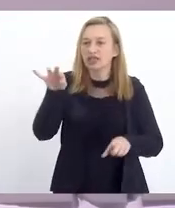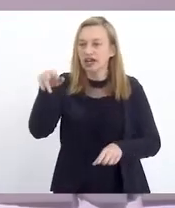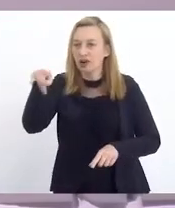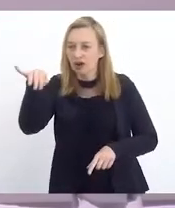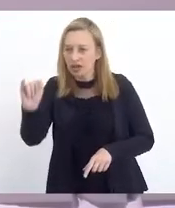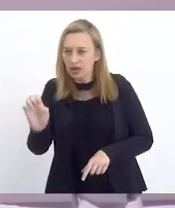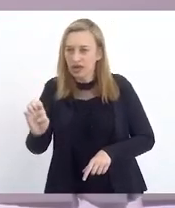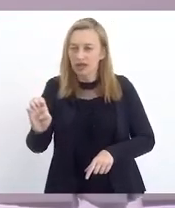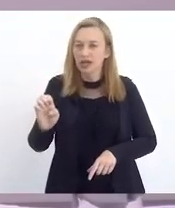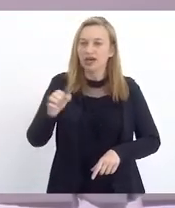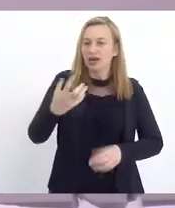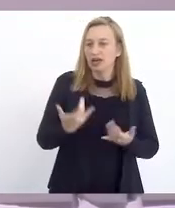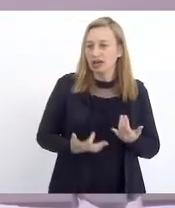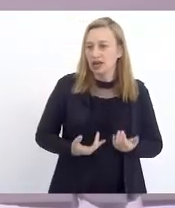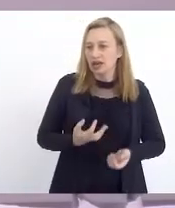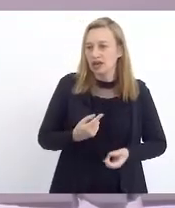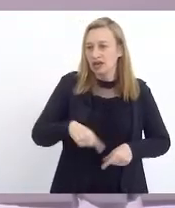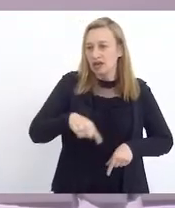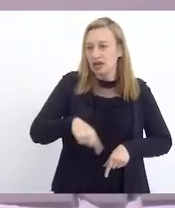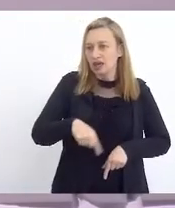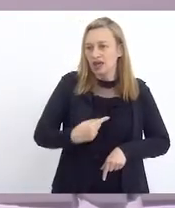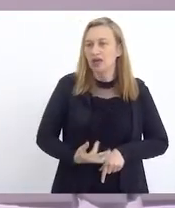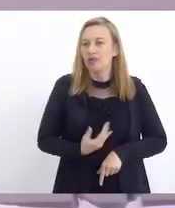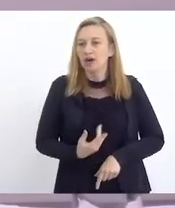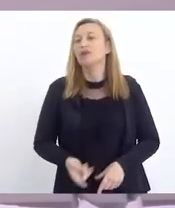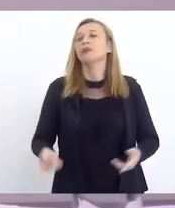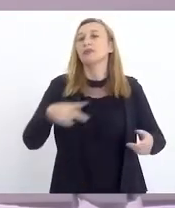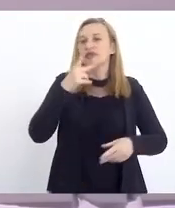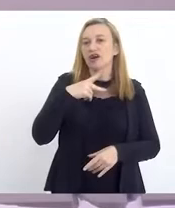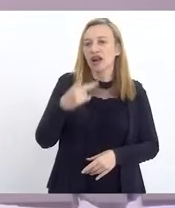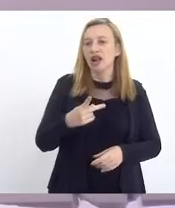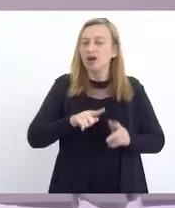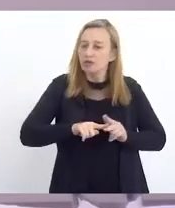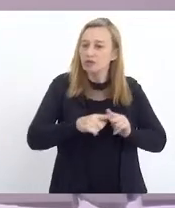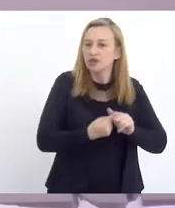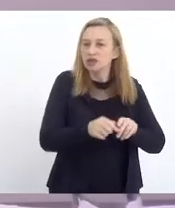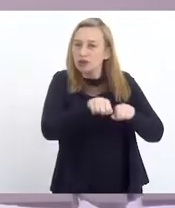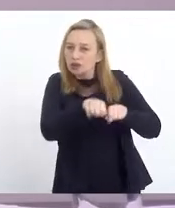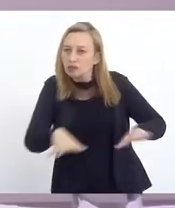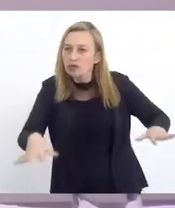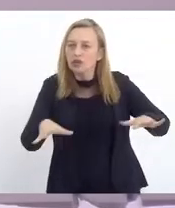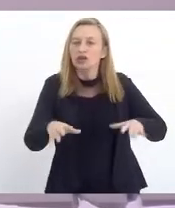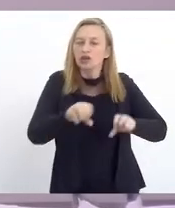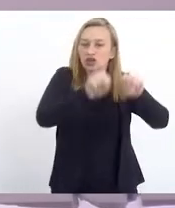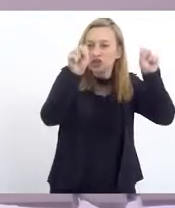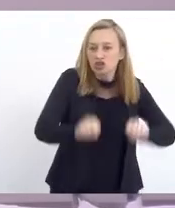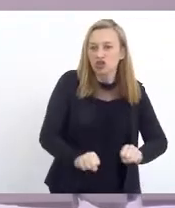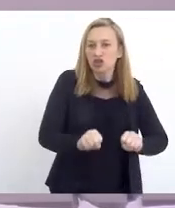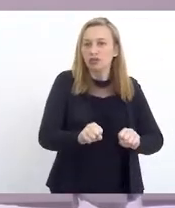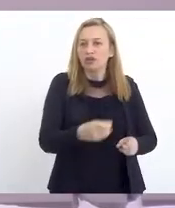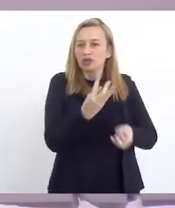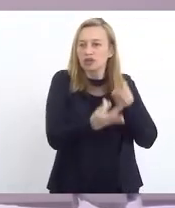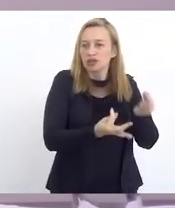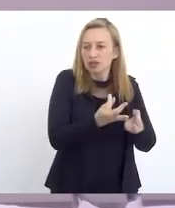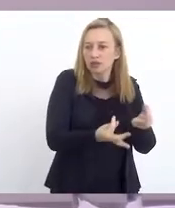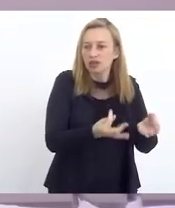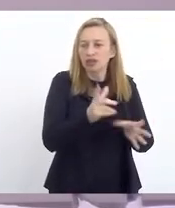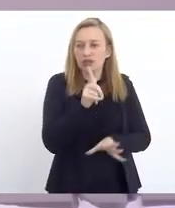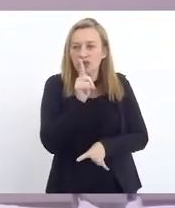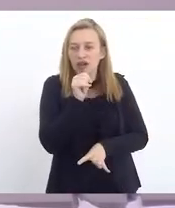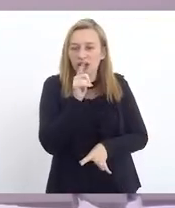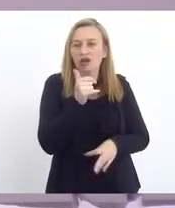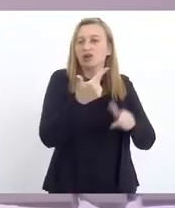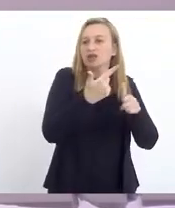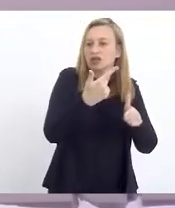Queimados. É justamente para falar sobre a manutenção e ampliação do sistema da ETA do Guandu e sobre os seus